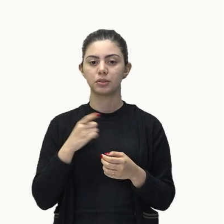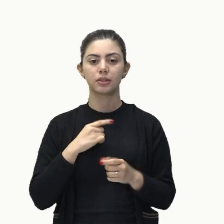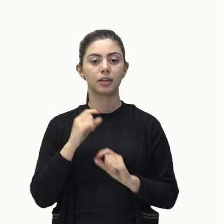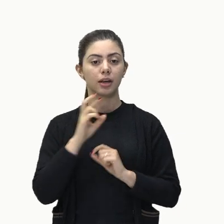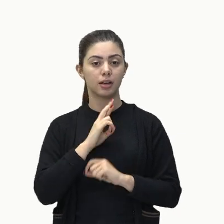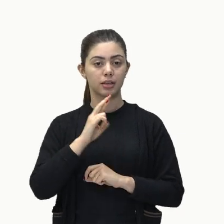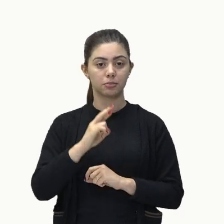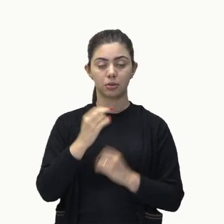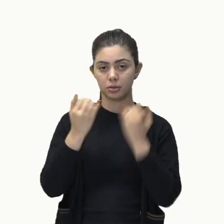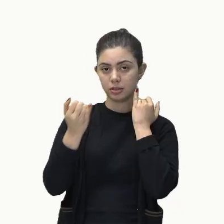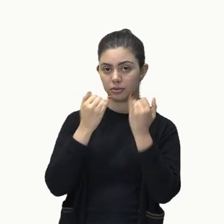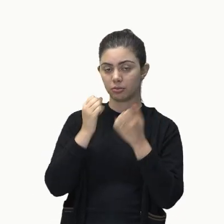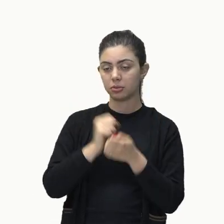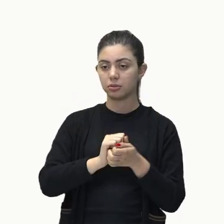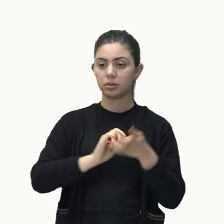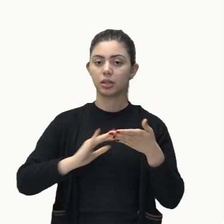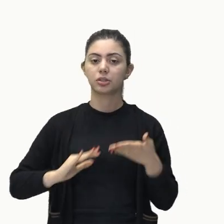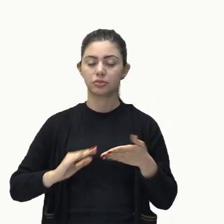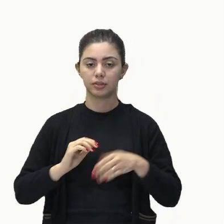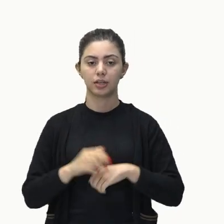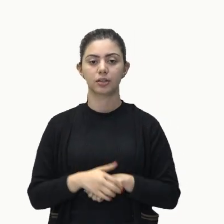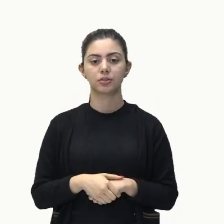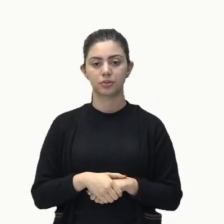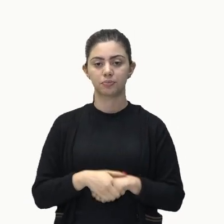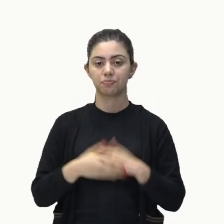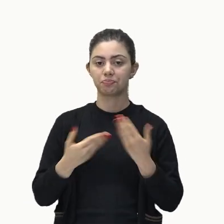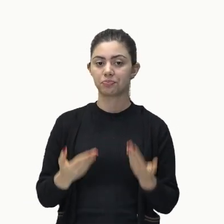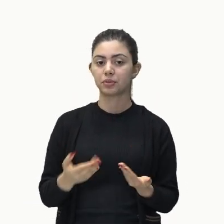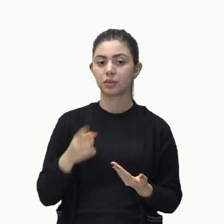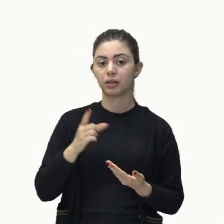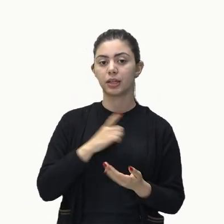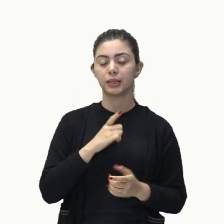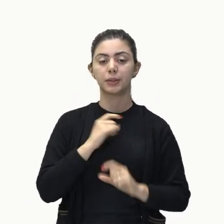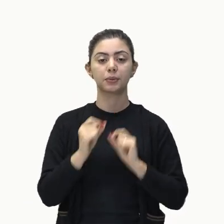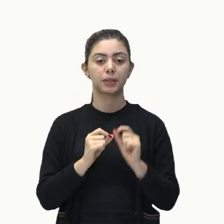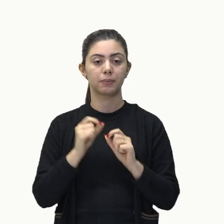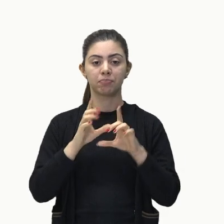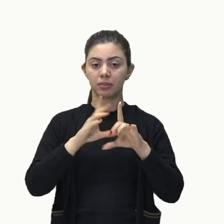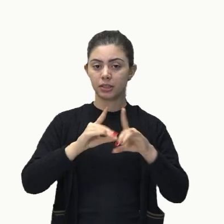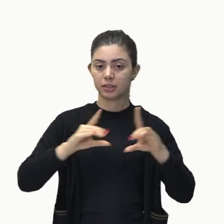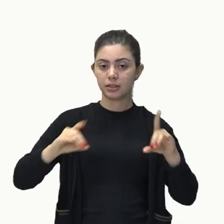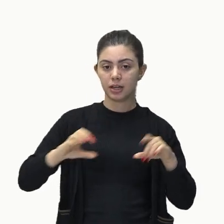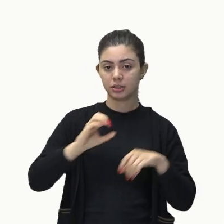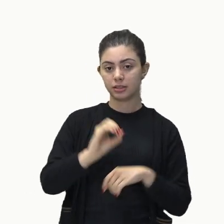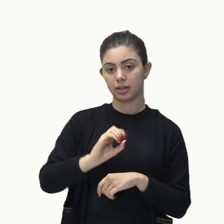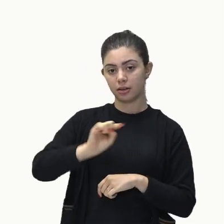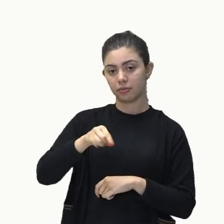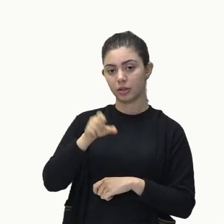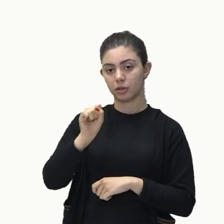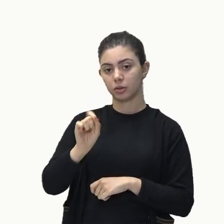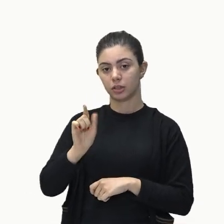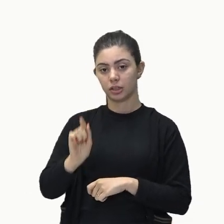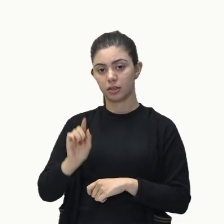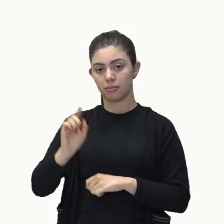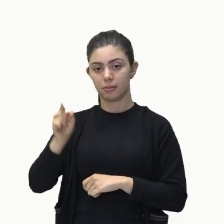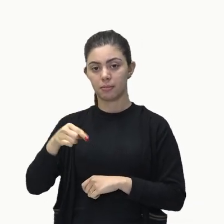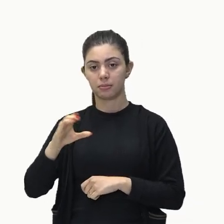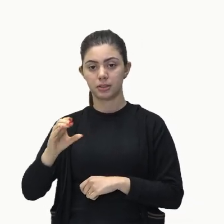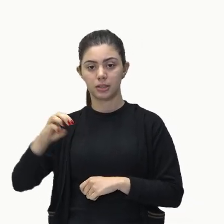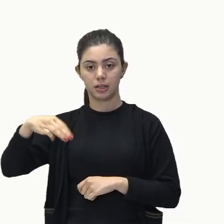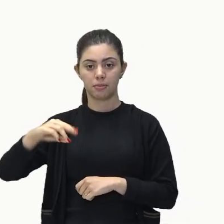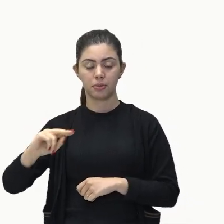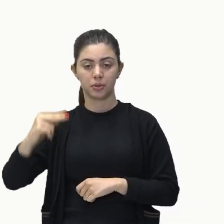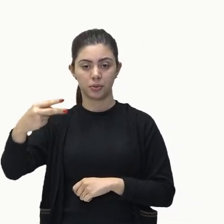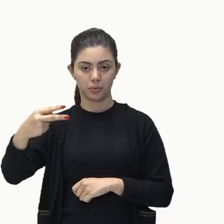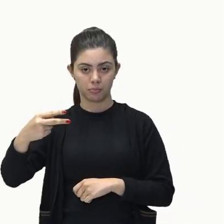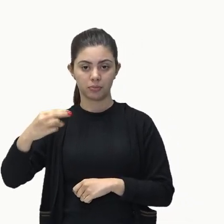Nos dados da questão, nós vamos ter aqui que a densidade do fluido, 0,8 gramas por centímetro cúbico,